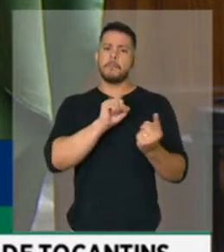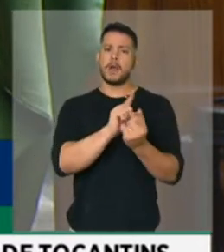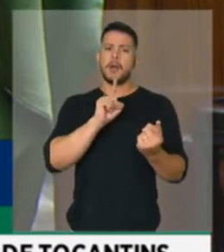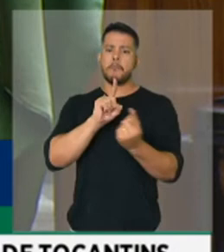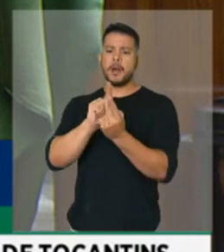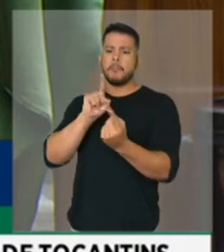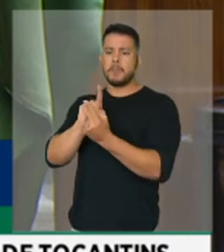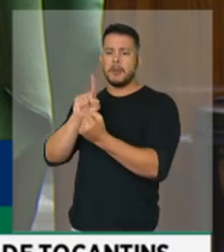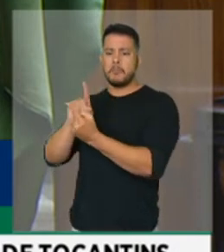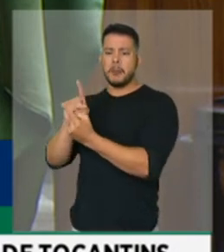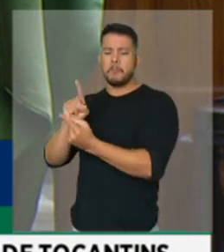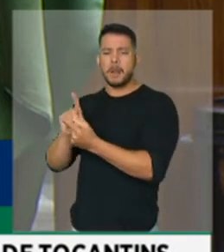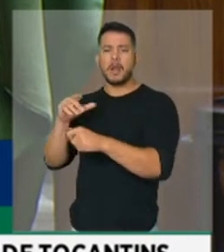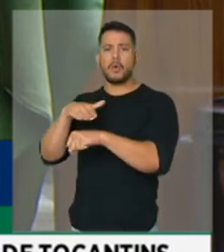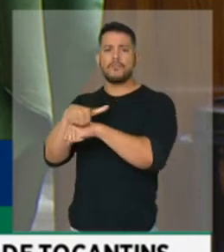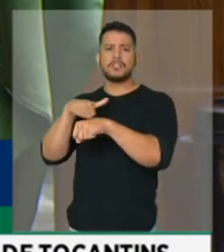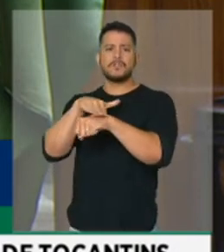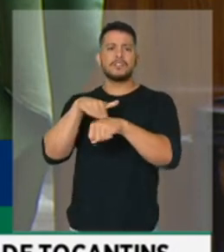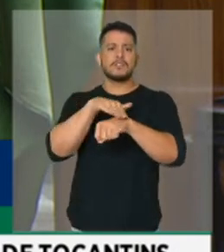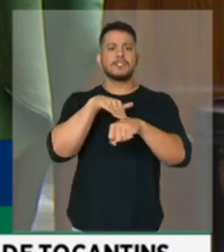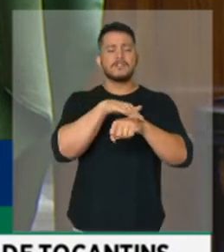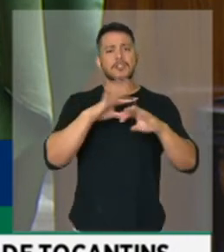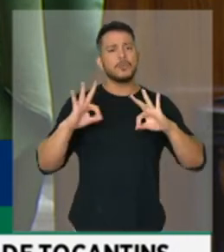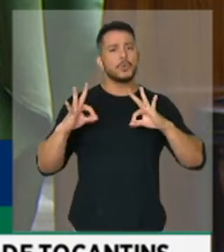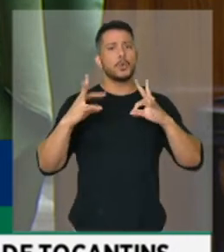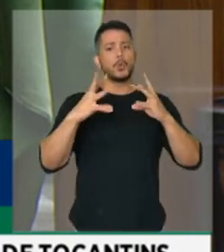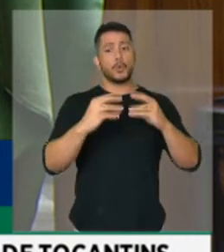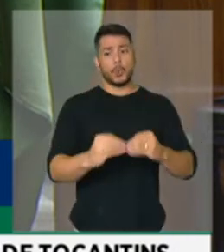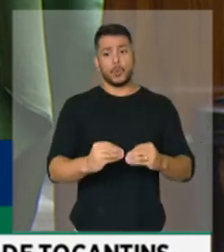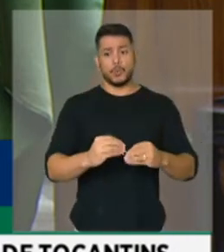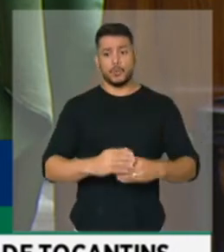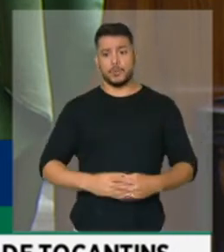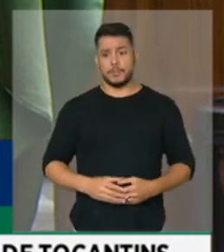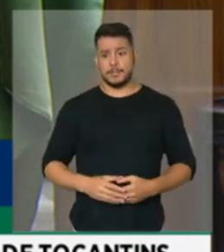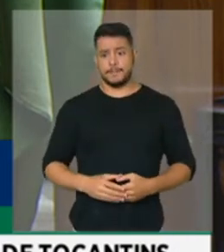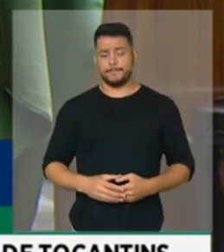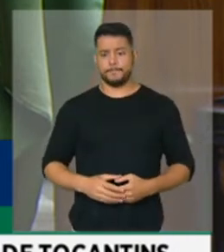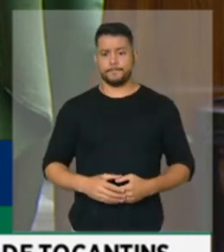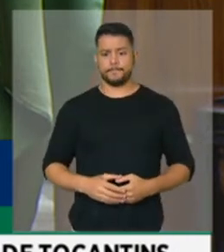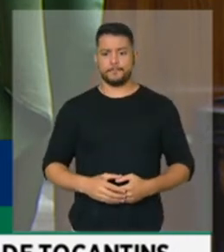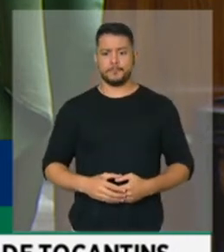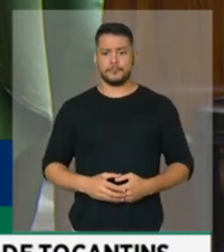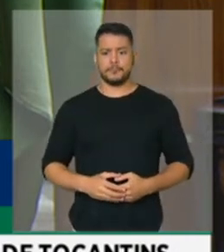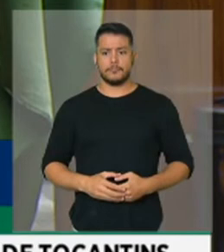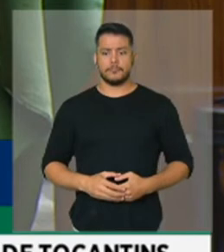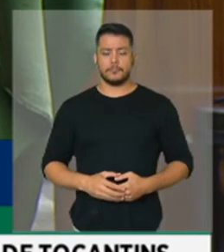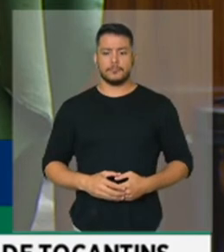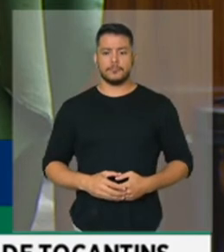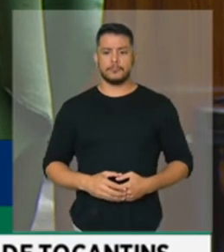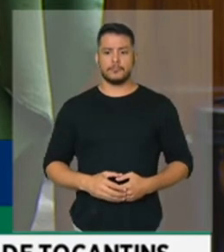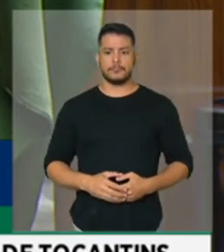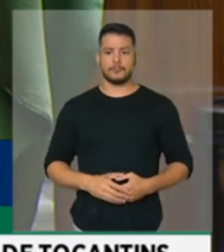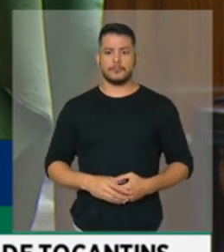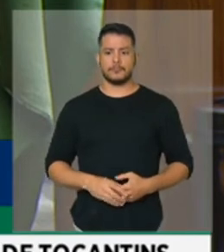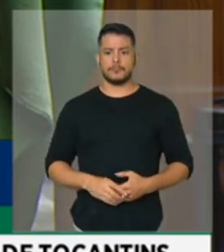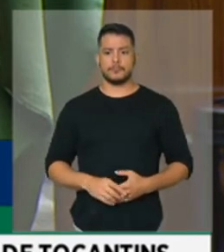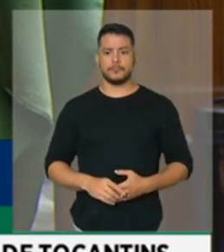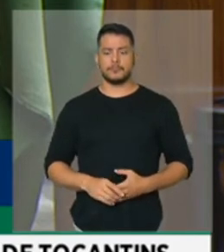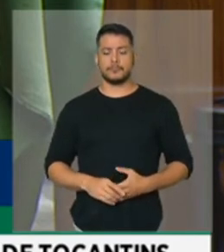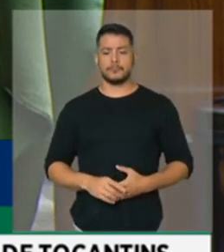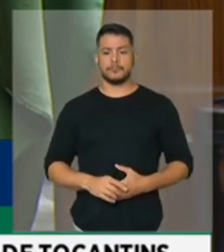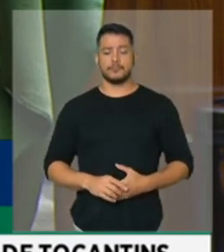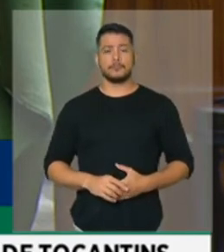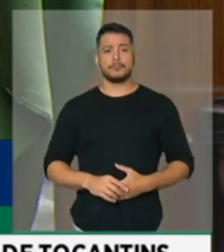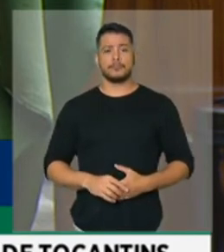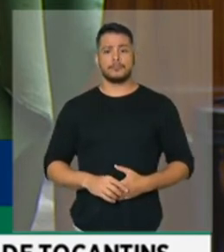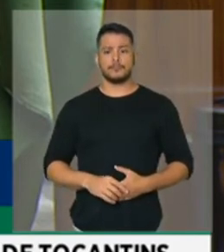aqui faço justiça, deputado Wellington Roberto, que me permitiu essa oportunidade de colocar essa PEC no colegiado de líderes, a qual faço